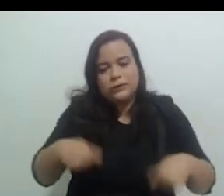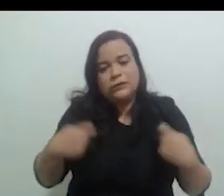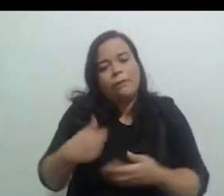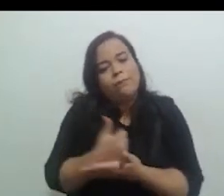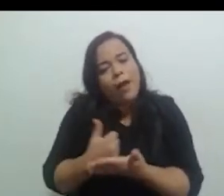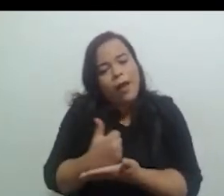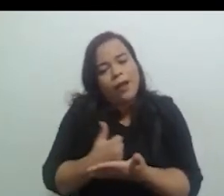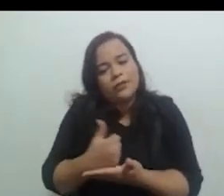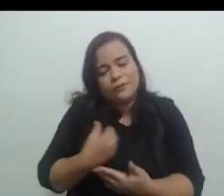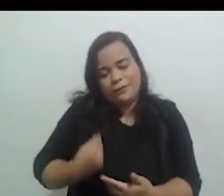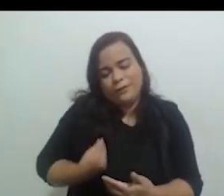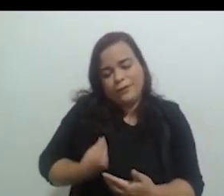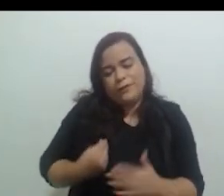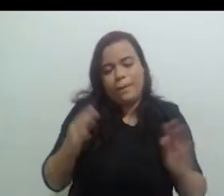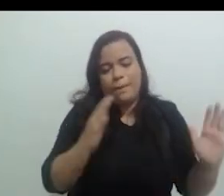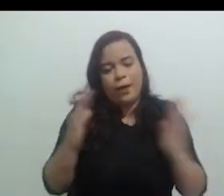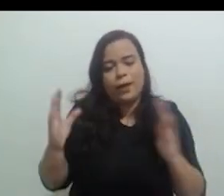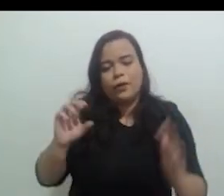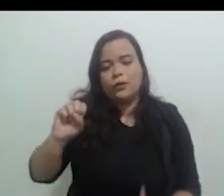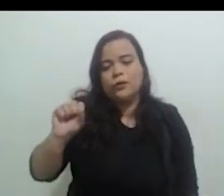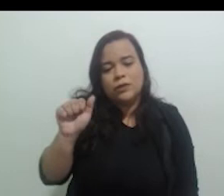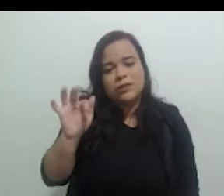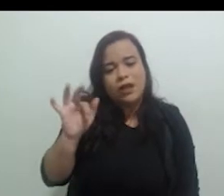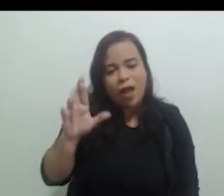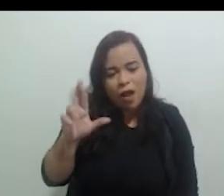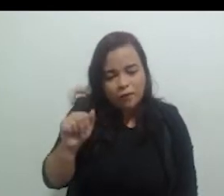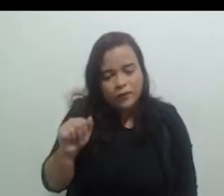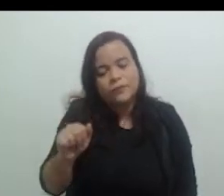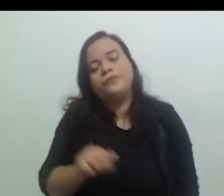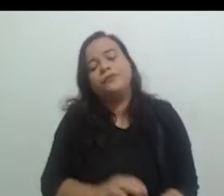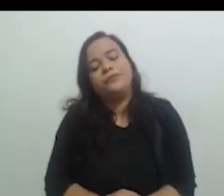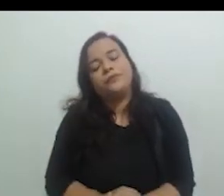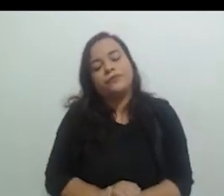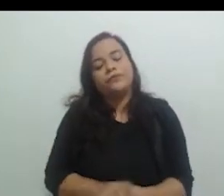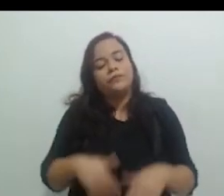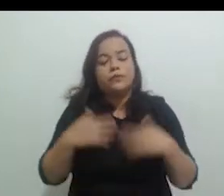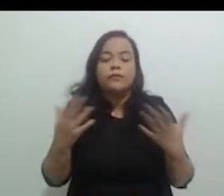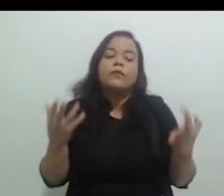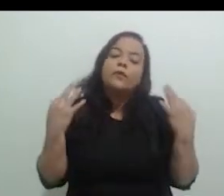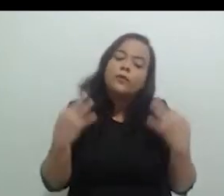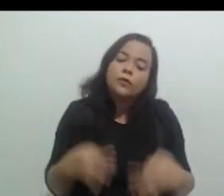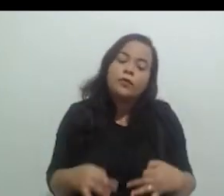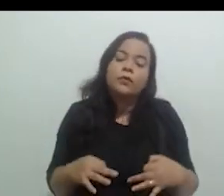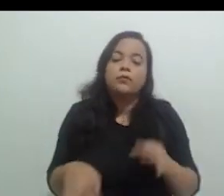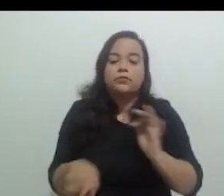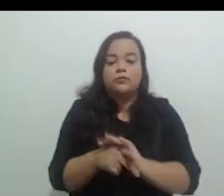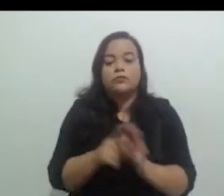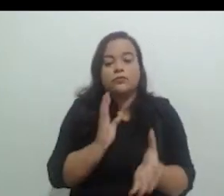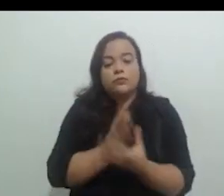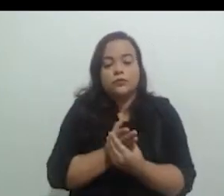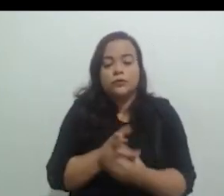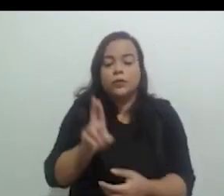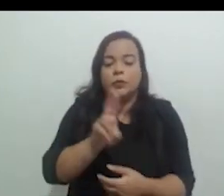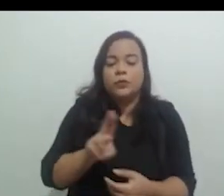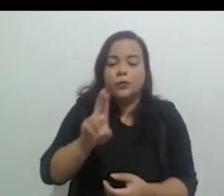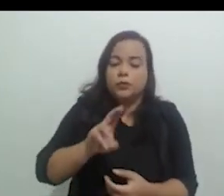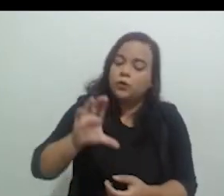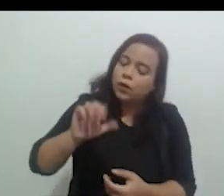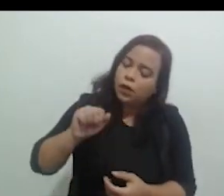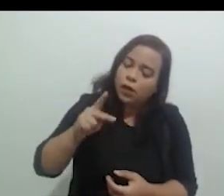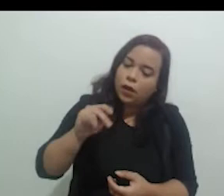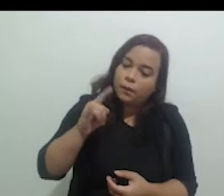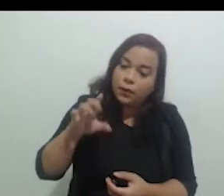a instrução processual de usucapião que as testemunhas e contestantes conheciam o senhor